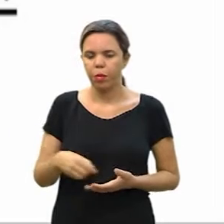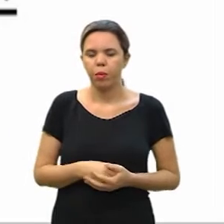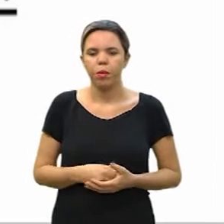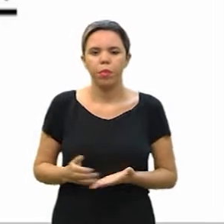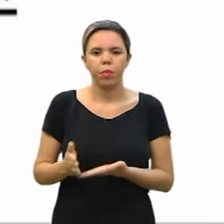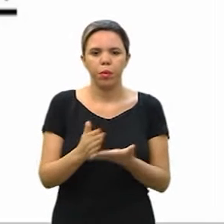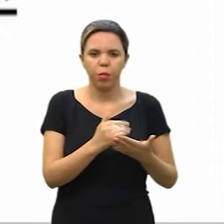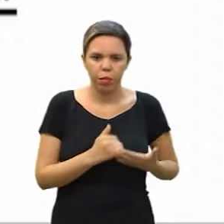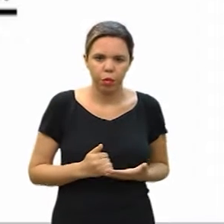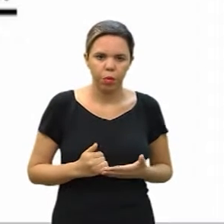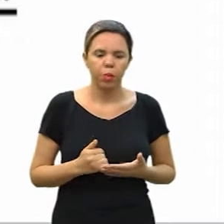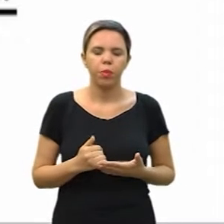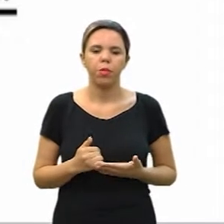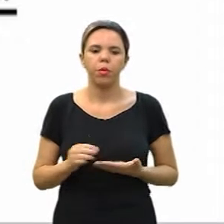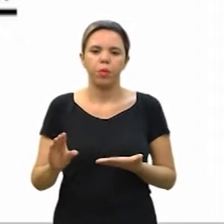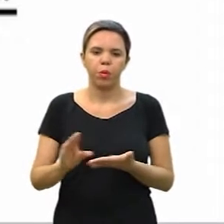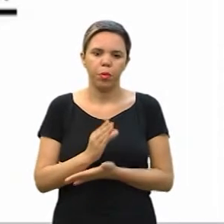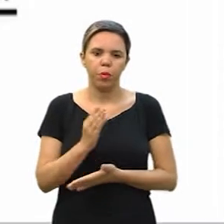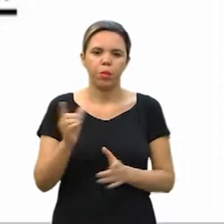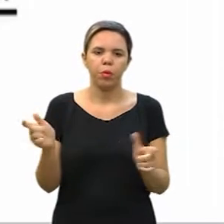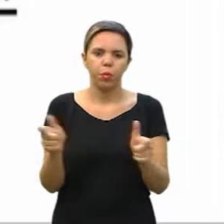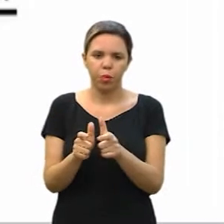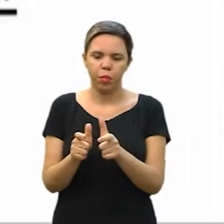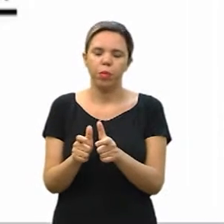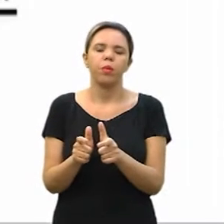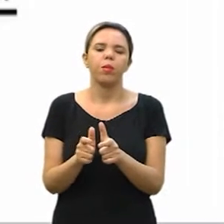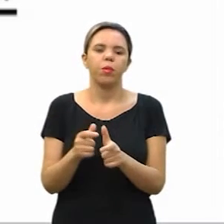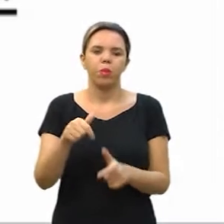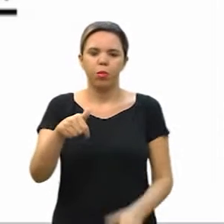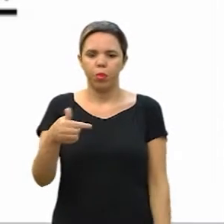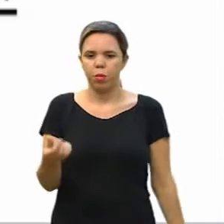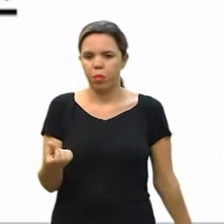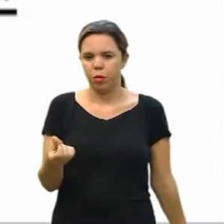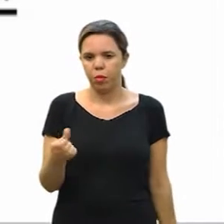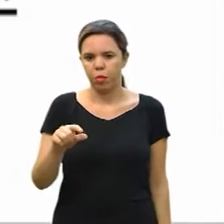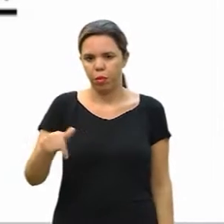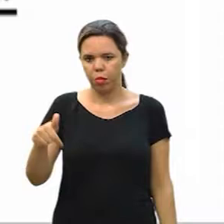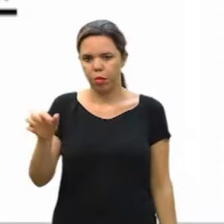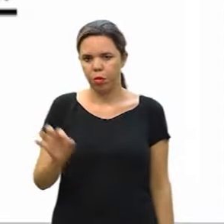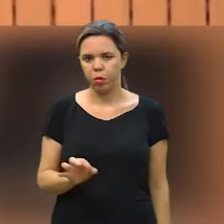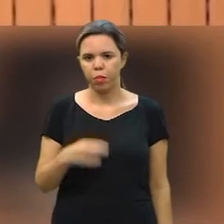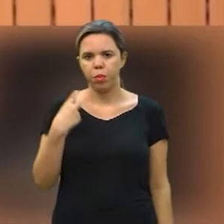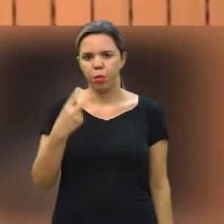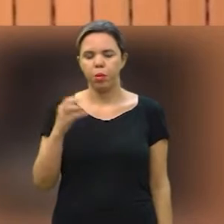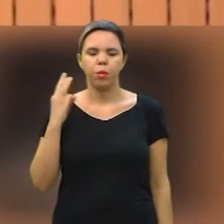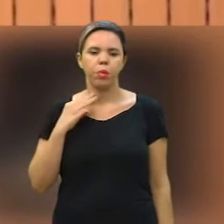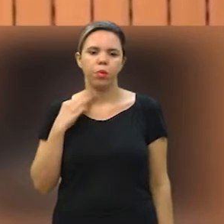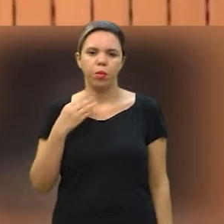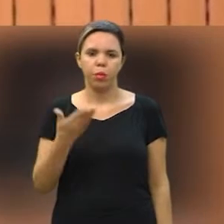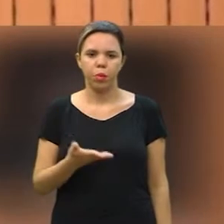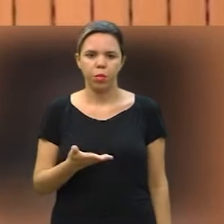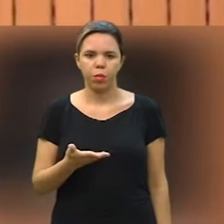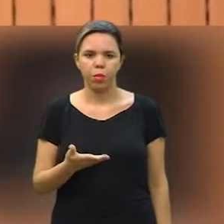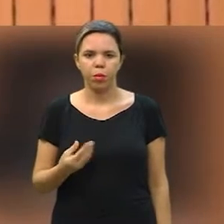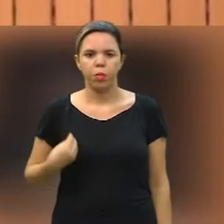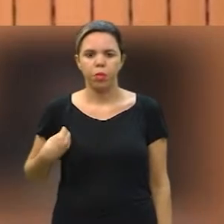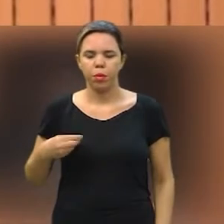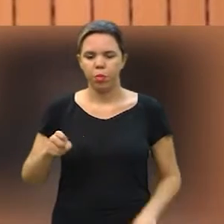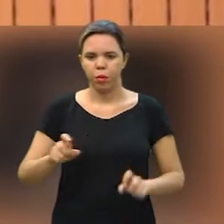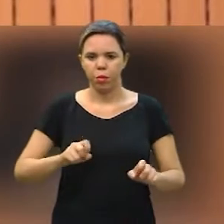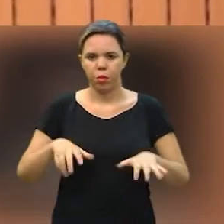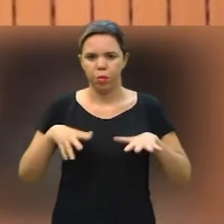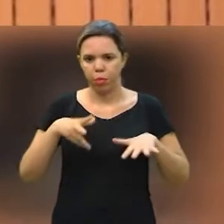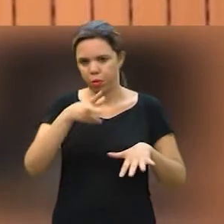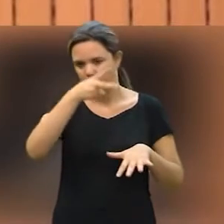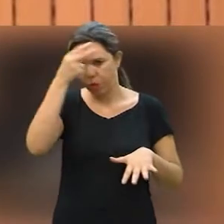484.100.000. As receitas de capital apresentaram uma queda de 76,7%. O vereador Cecílio Santos